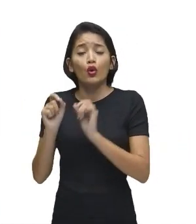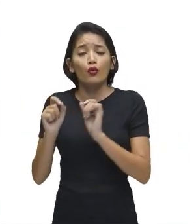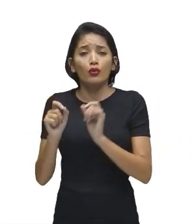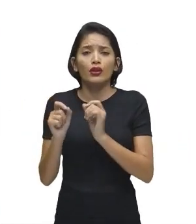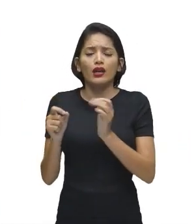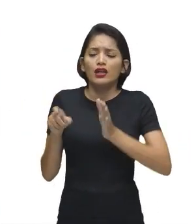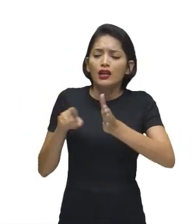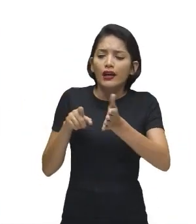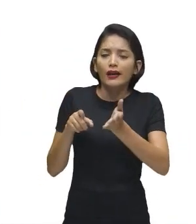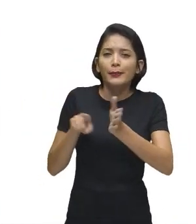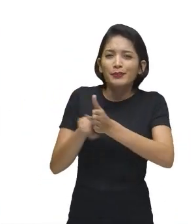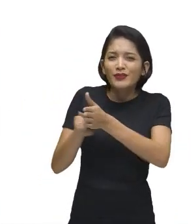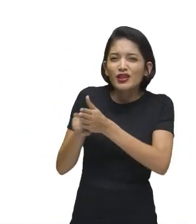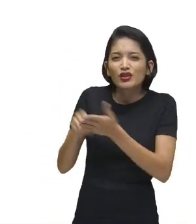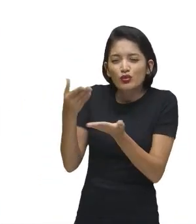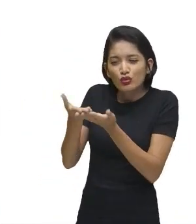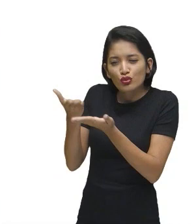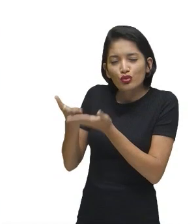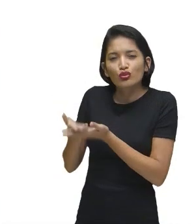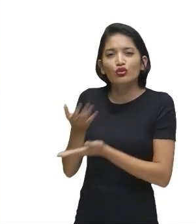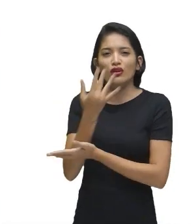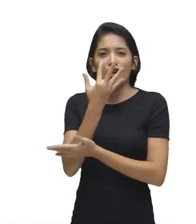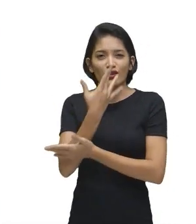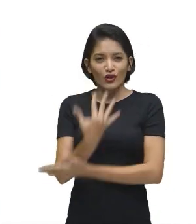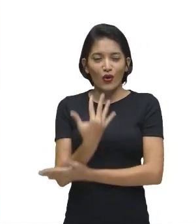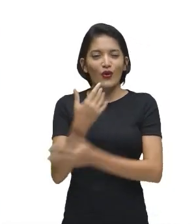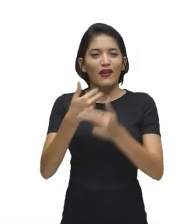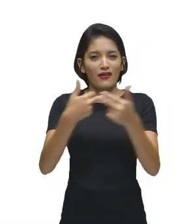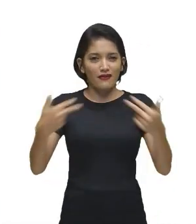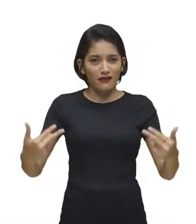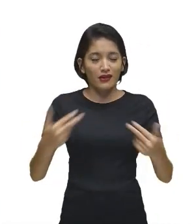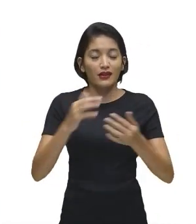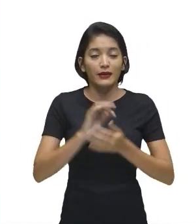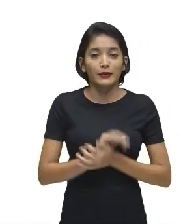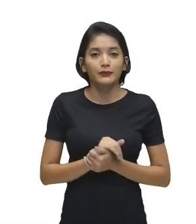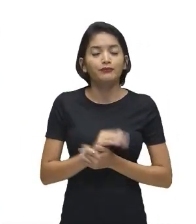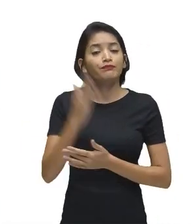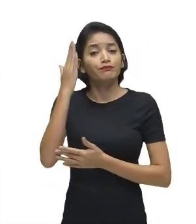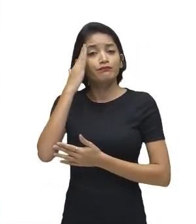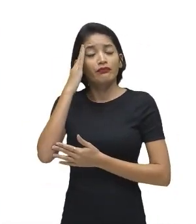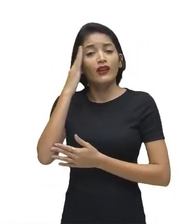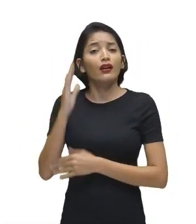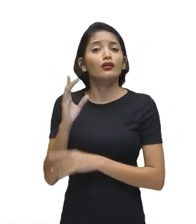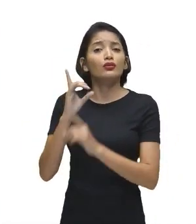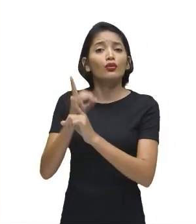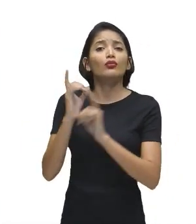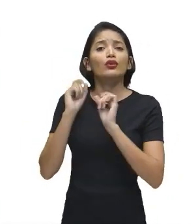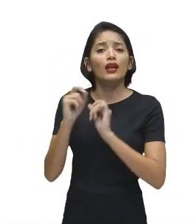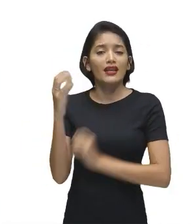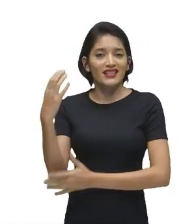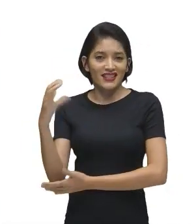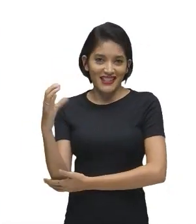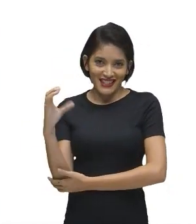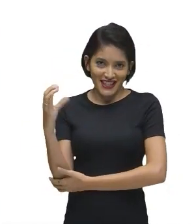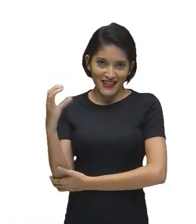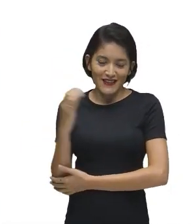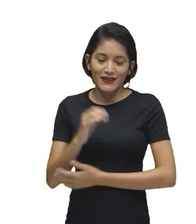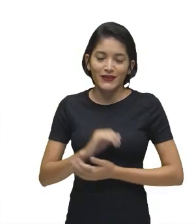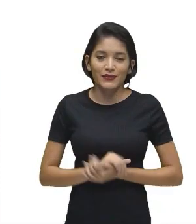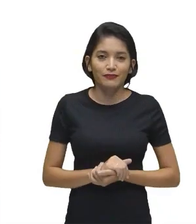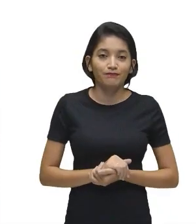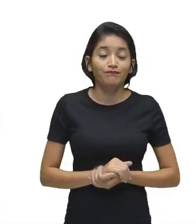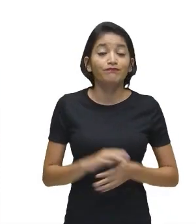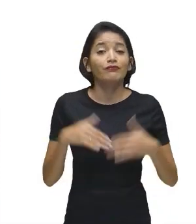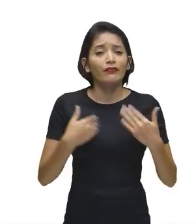cor, já que havia os descobrimentos ali científicos, então, eles